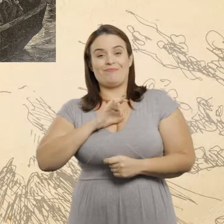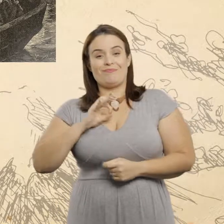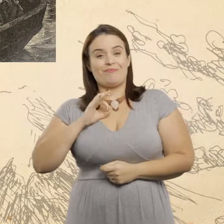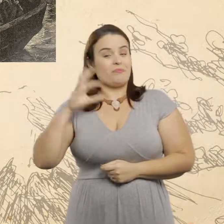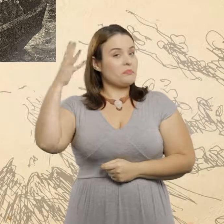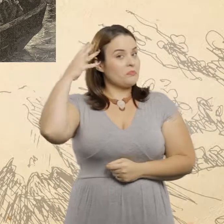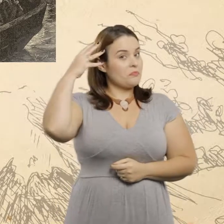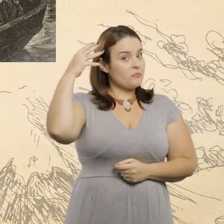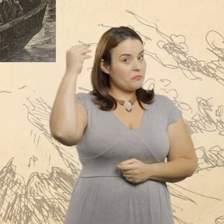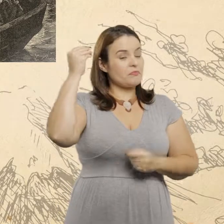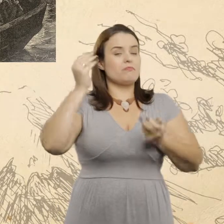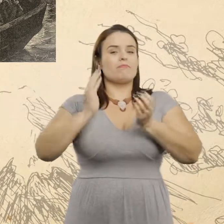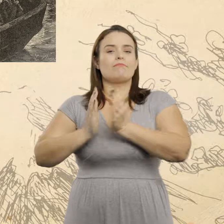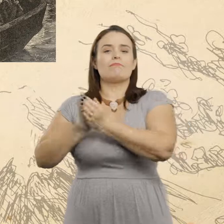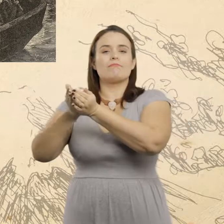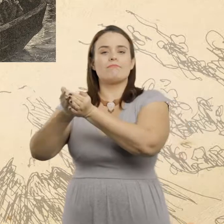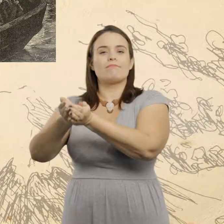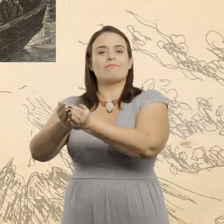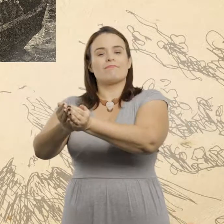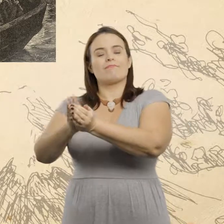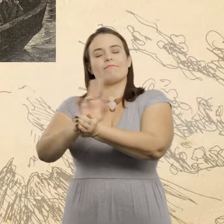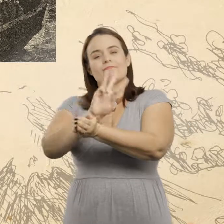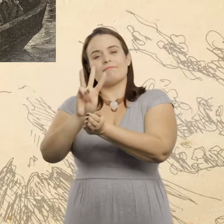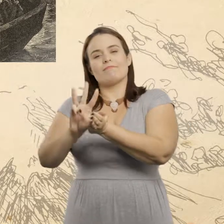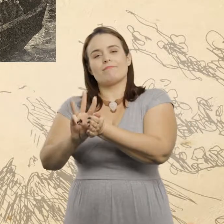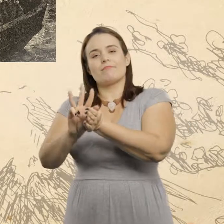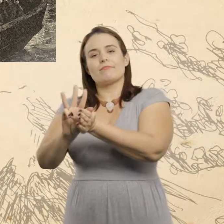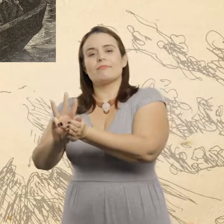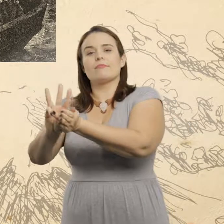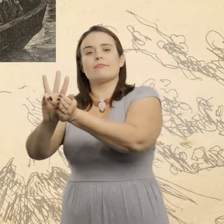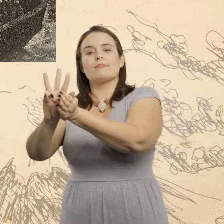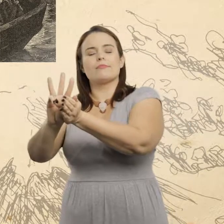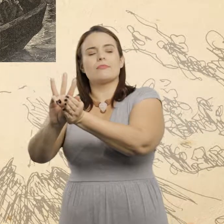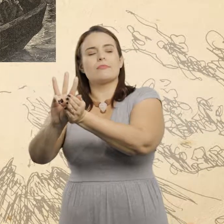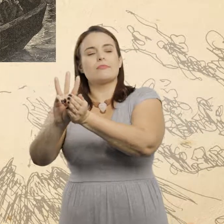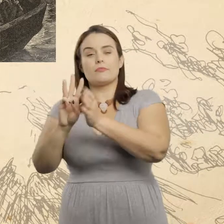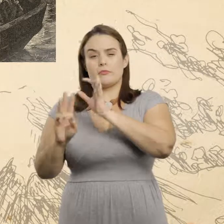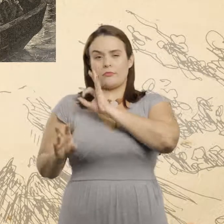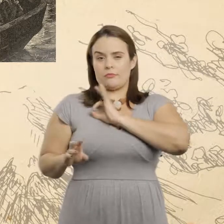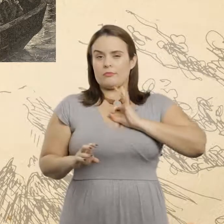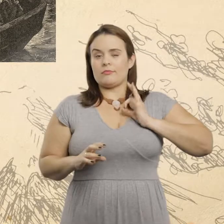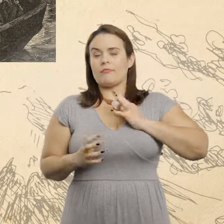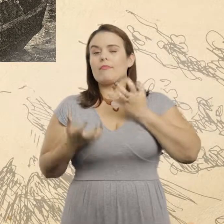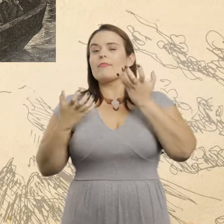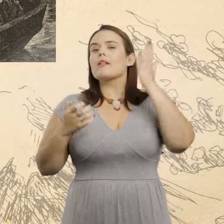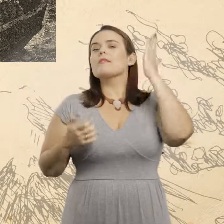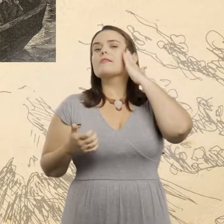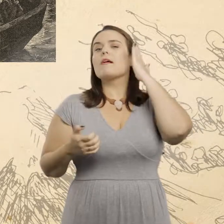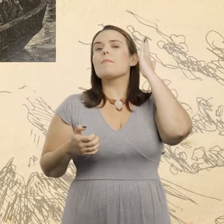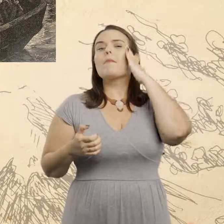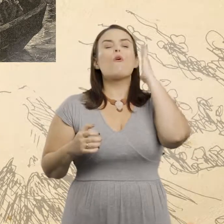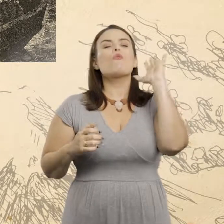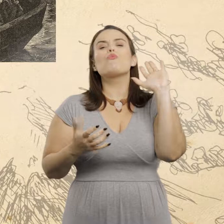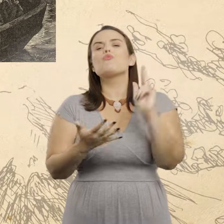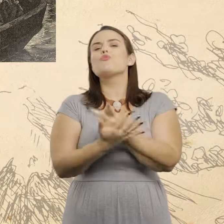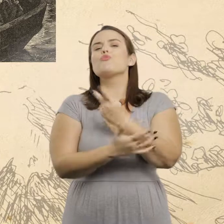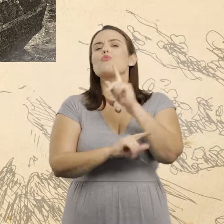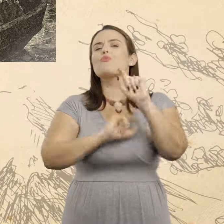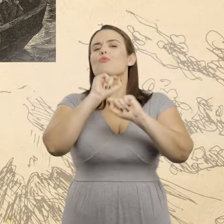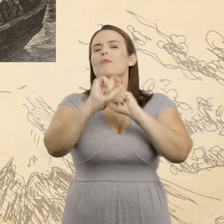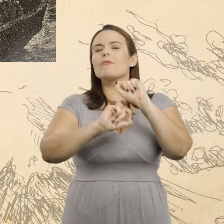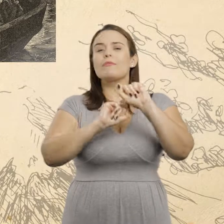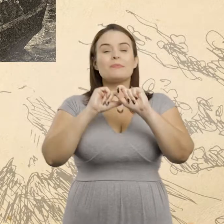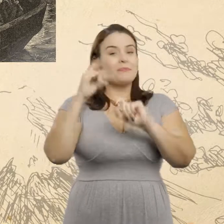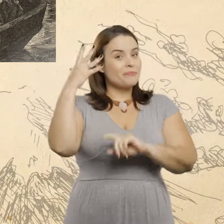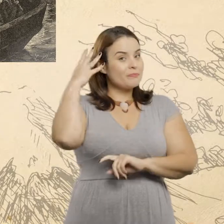e Passepartout pegaram outro navio em direção a São Francisco. Aouda estava interessada nos planos do Sr. Fogg